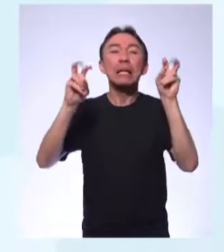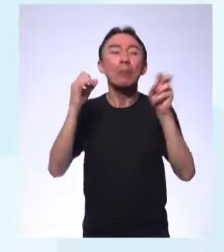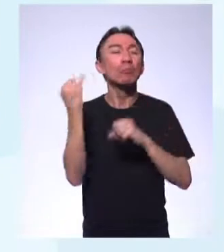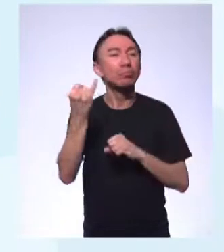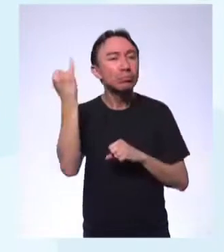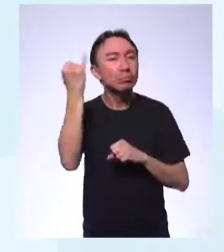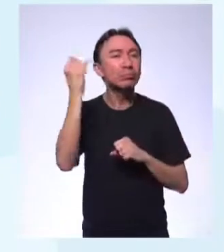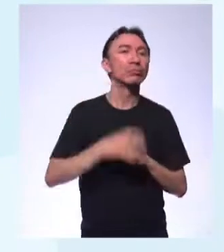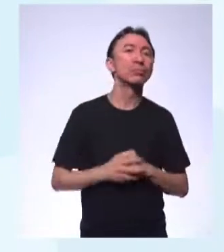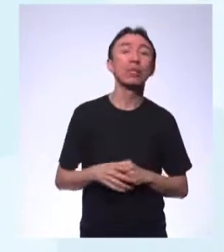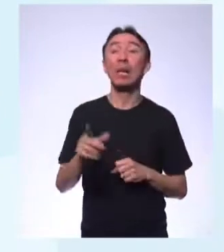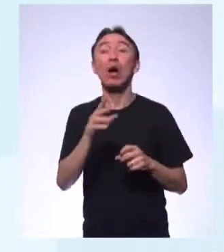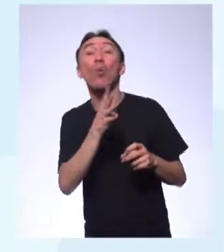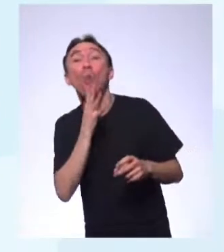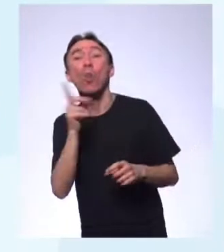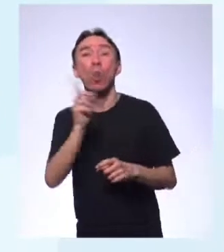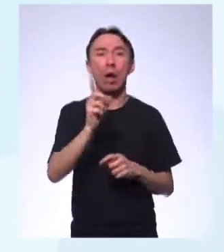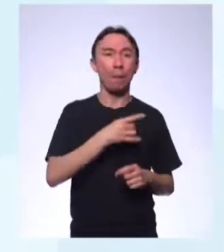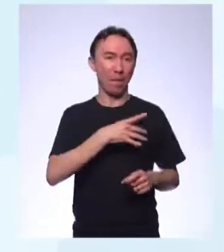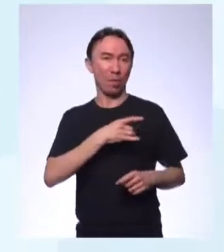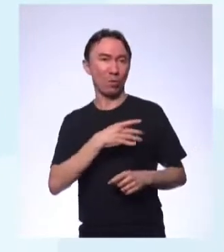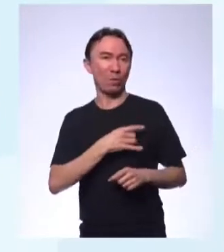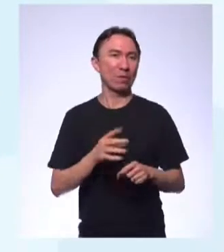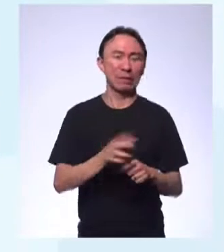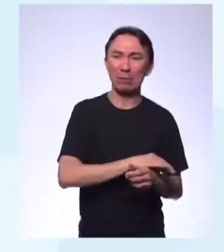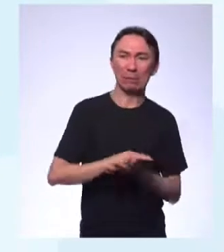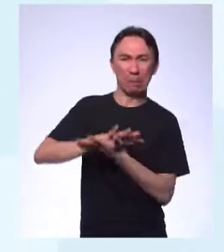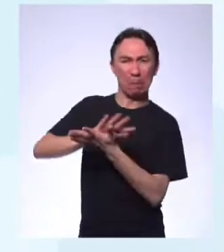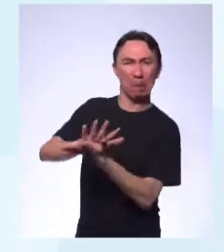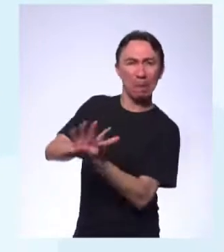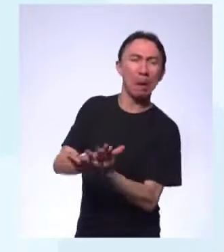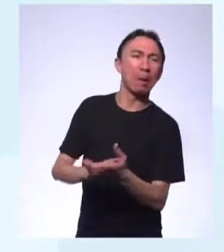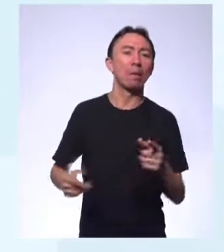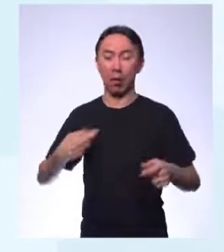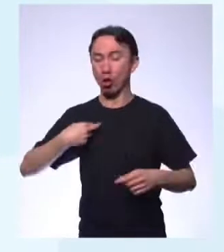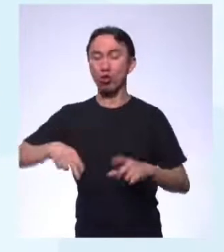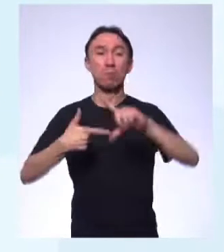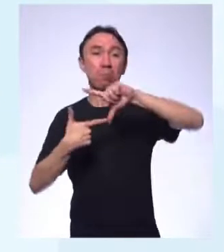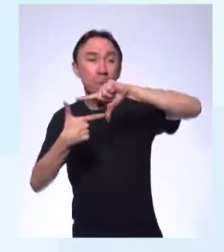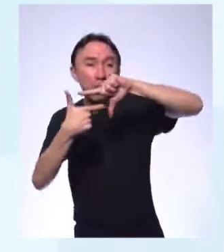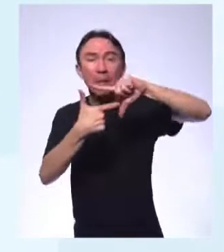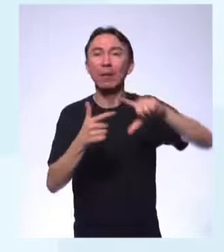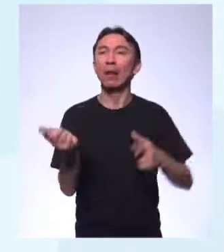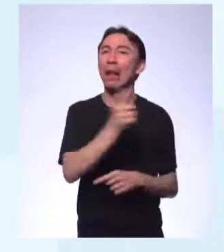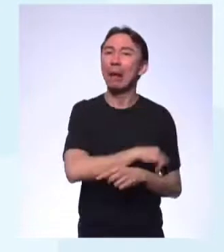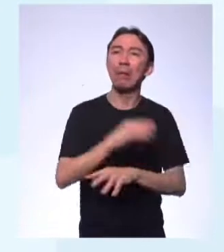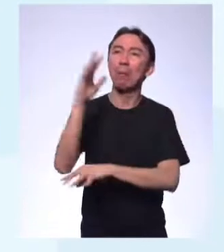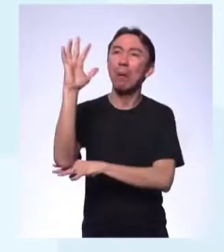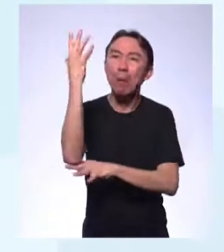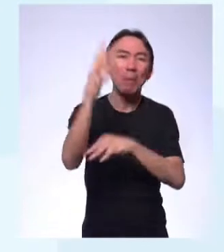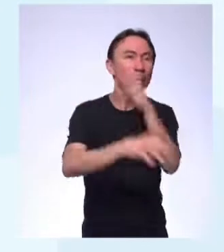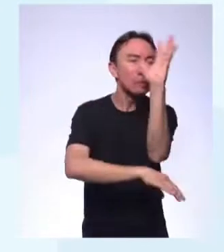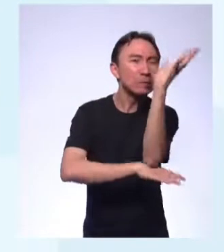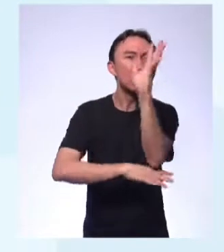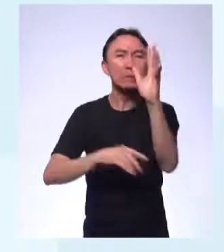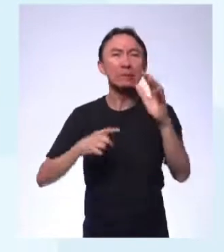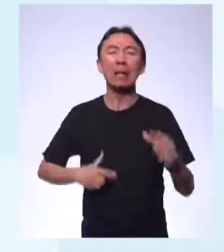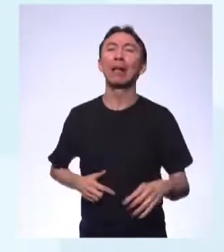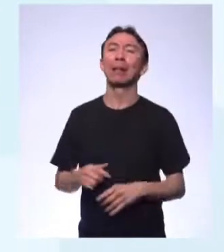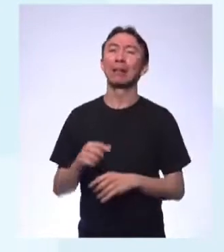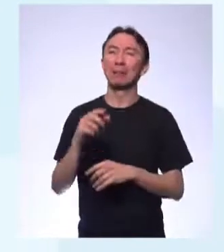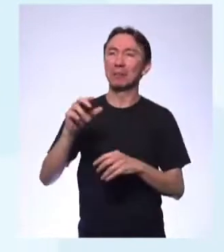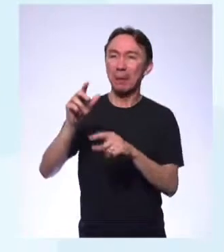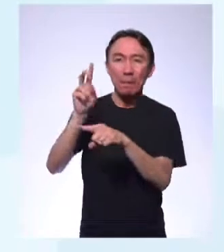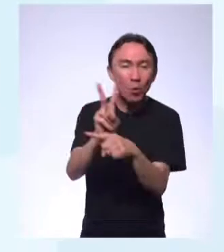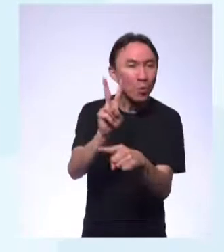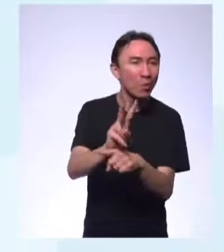como medo do desconhecido, repressão, fanatismo religioso, intolerância e preservação ambiental. É recorte e cola, né? Eu